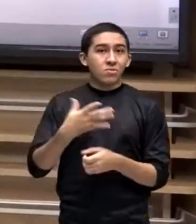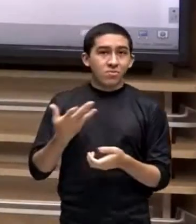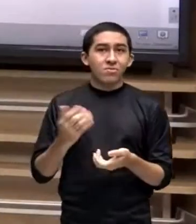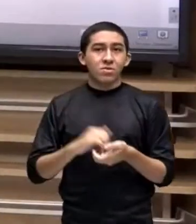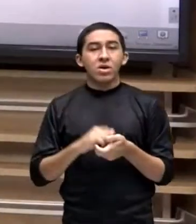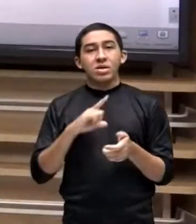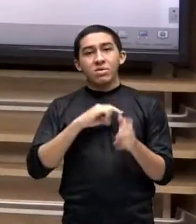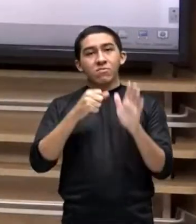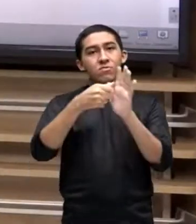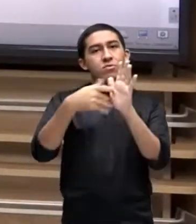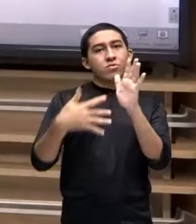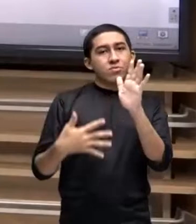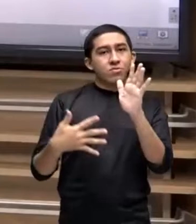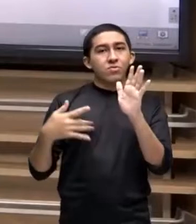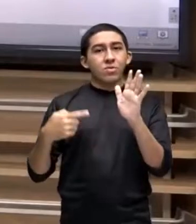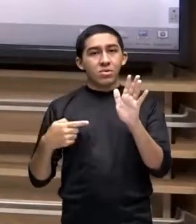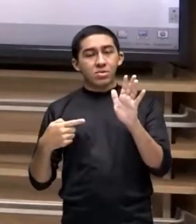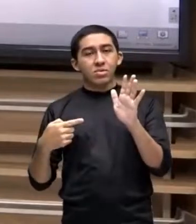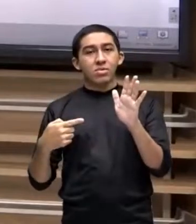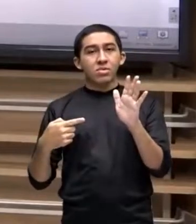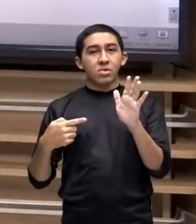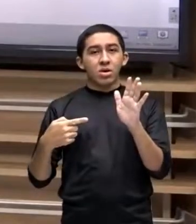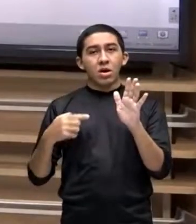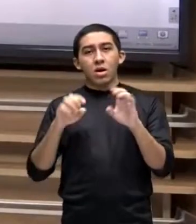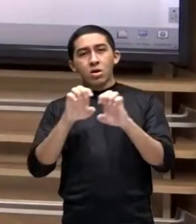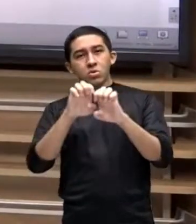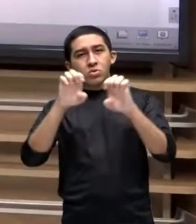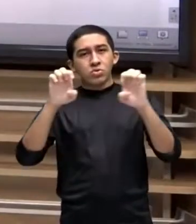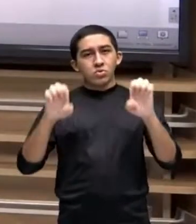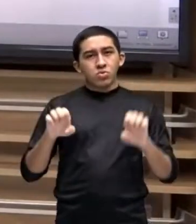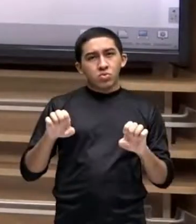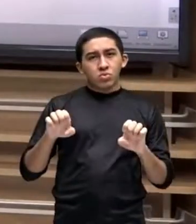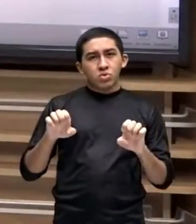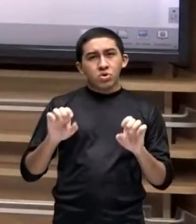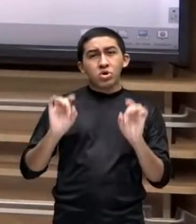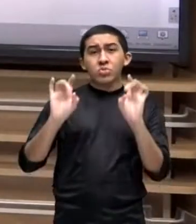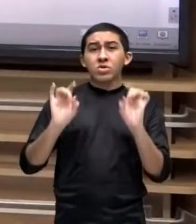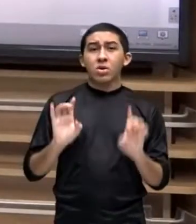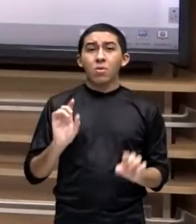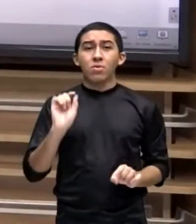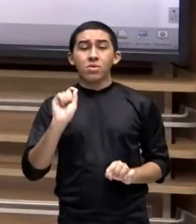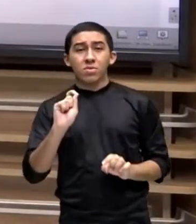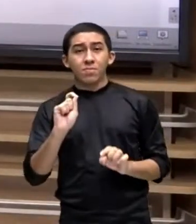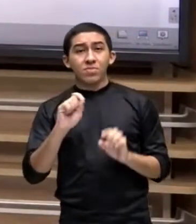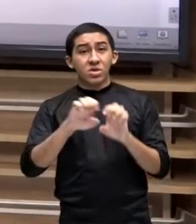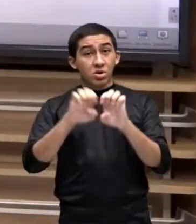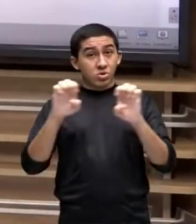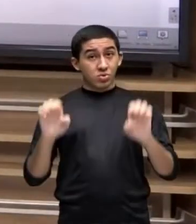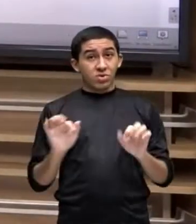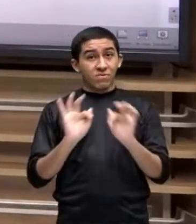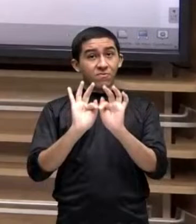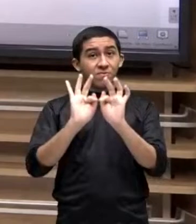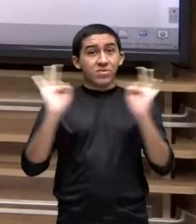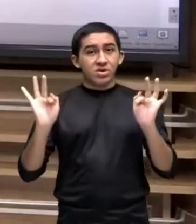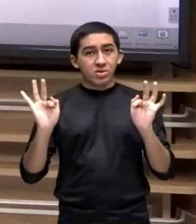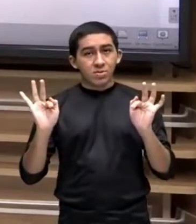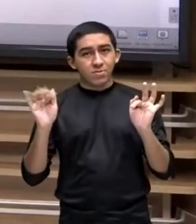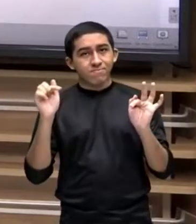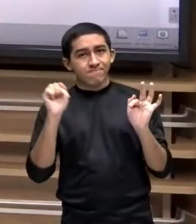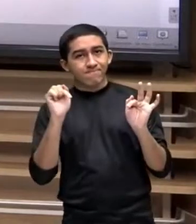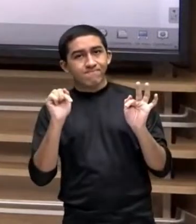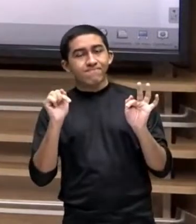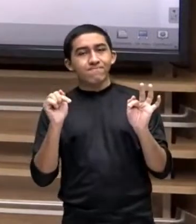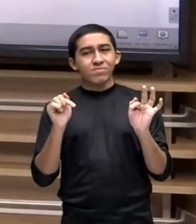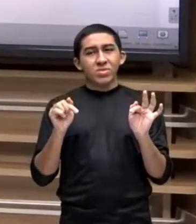de linguagem que são aí construídas a partir de uma maneira especial através da estrutura da frase. Então, notem que há